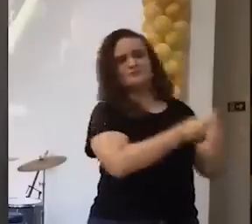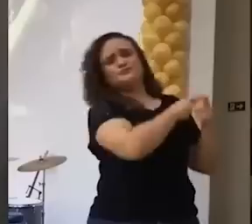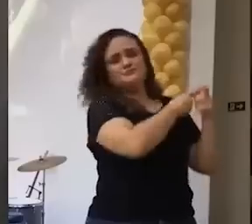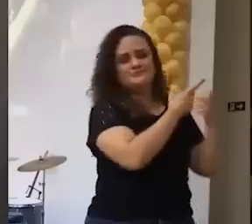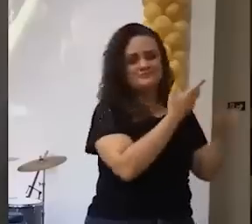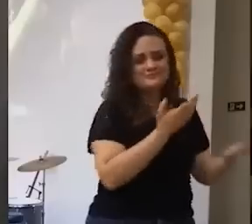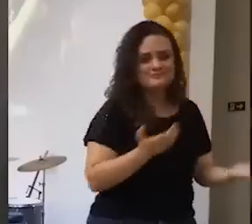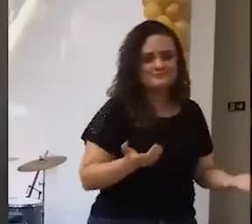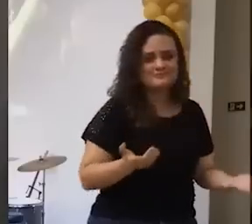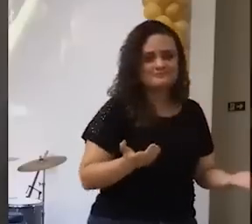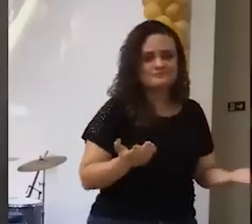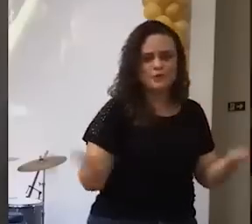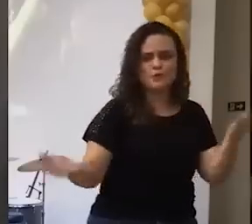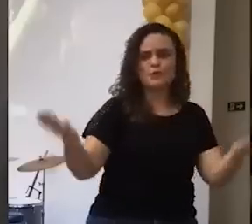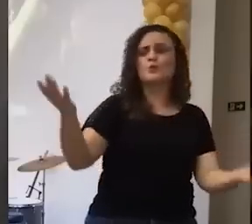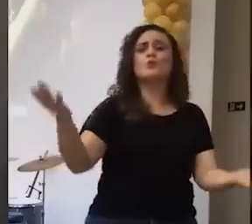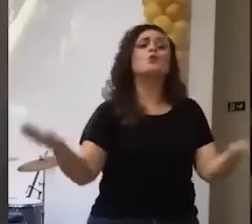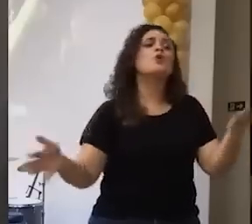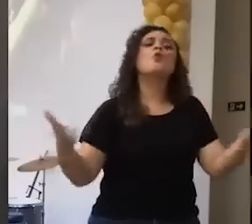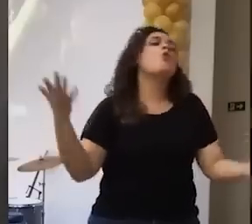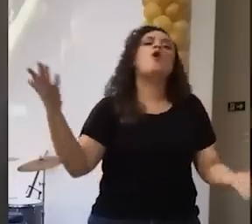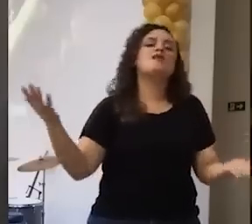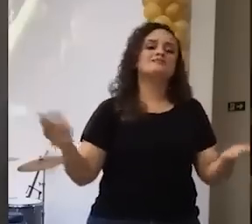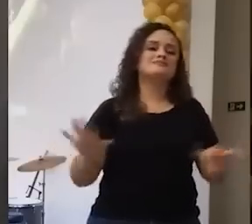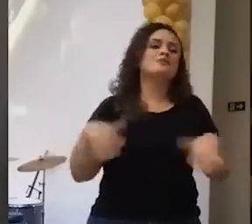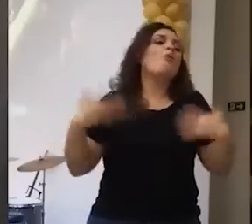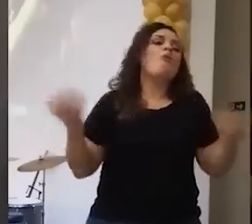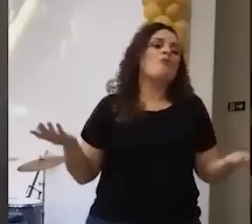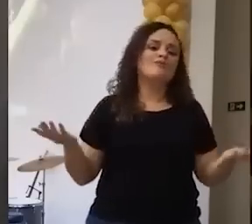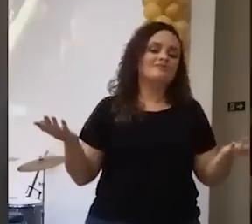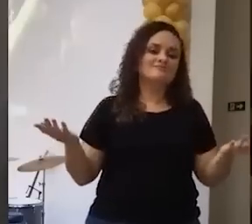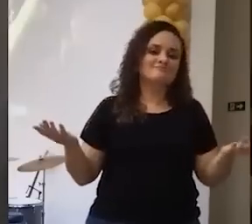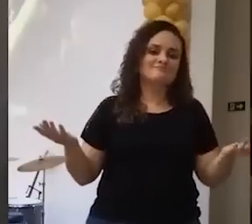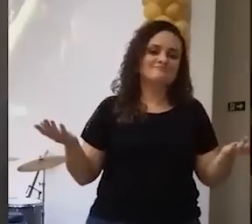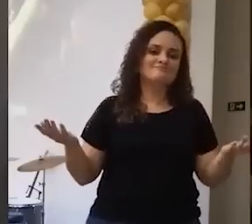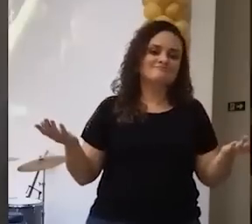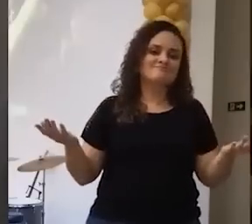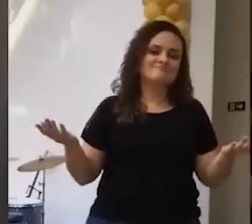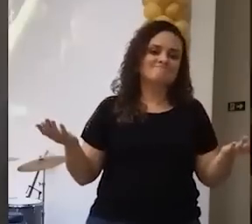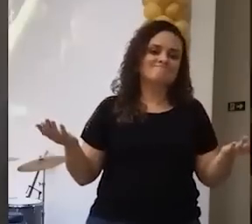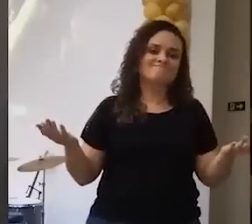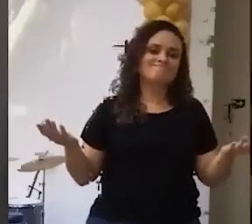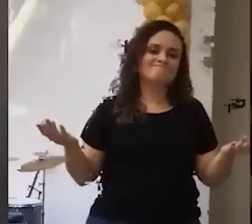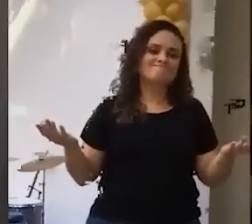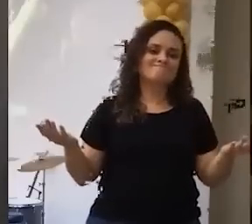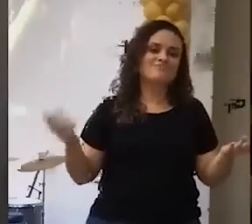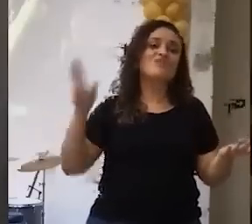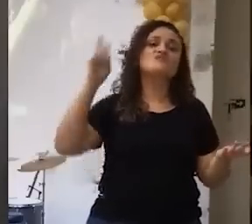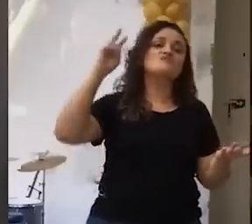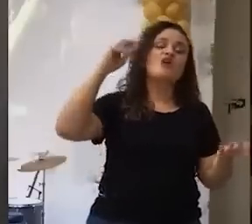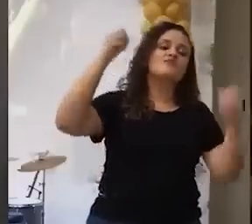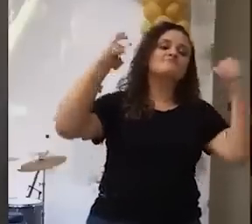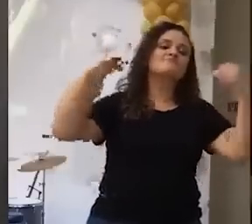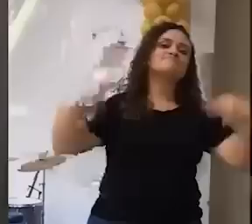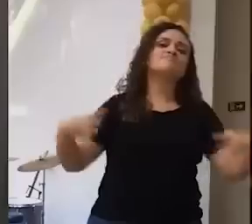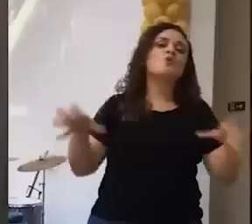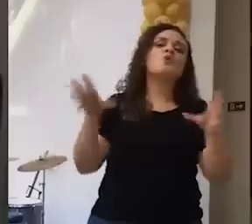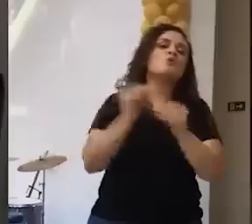Então, qual é o moral da história, da parábola? Você e eu